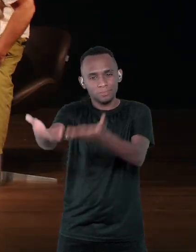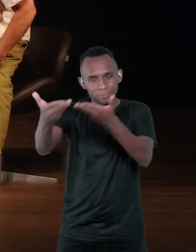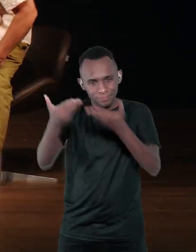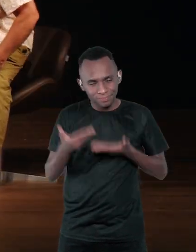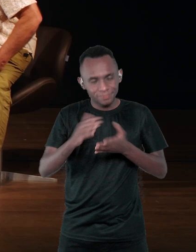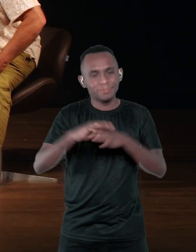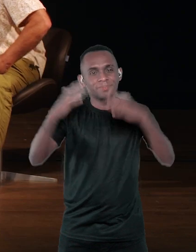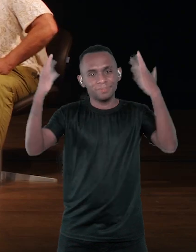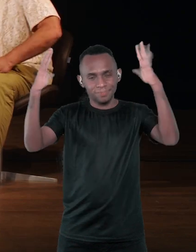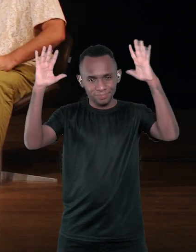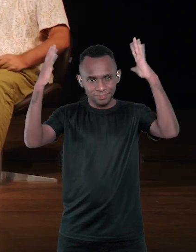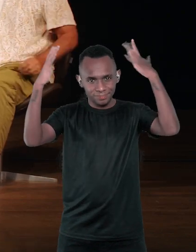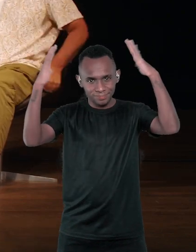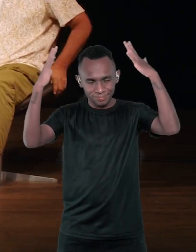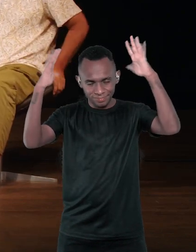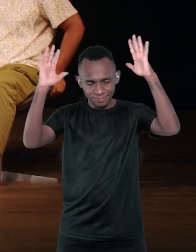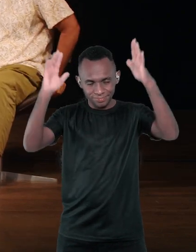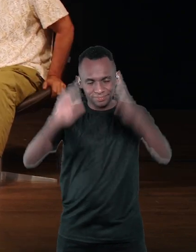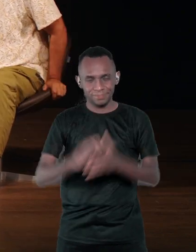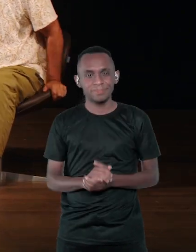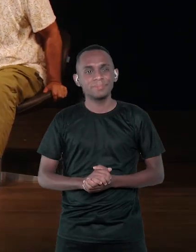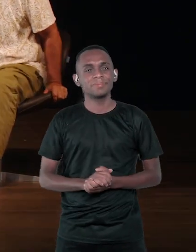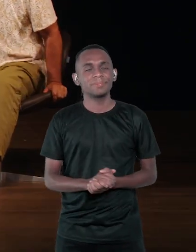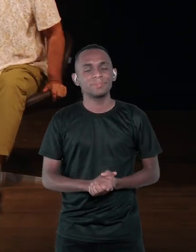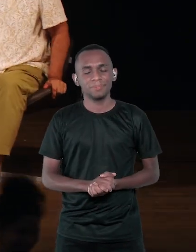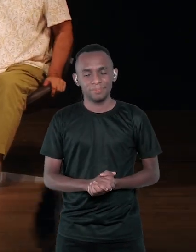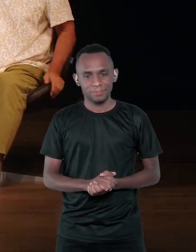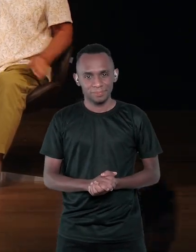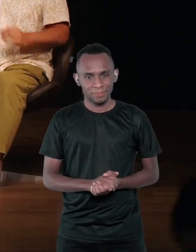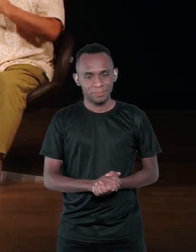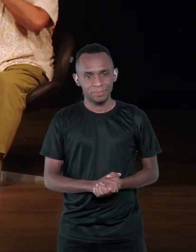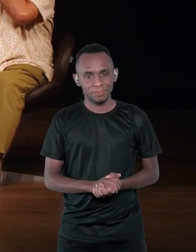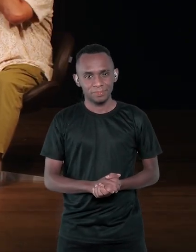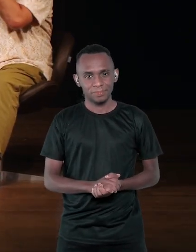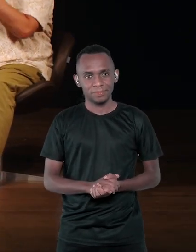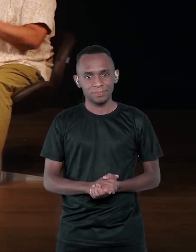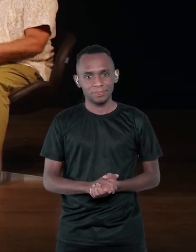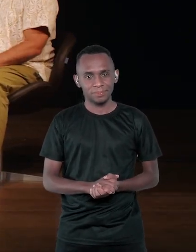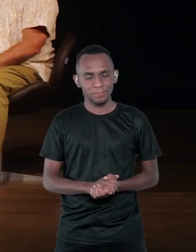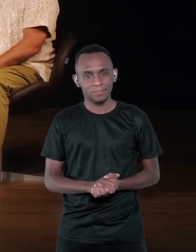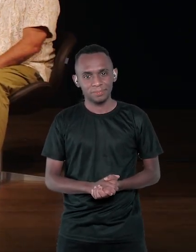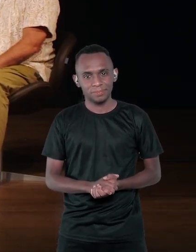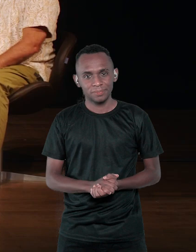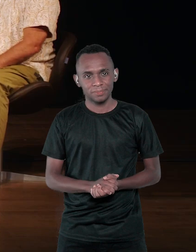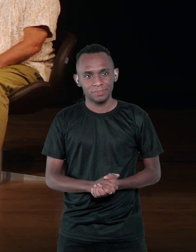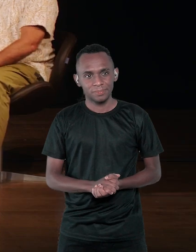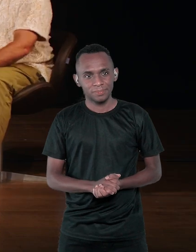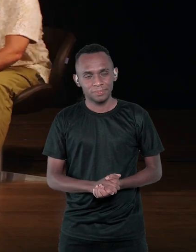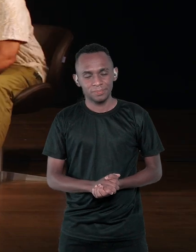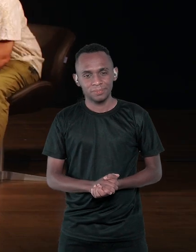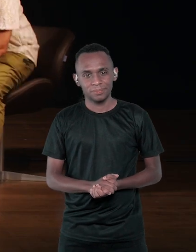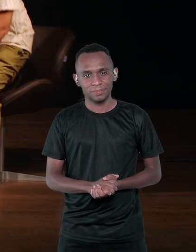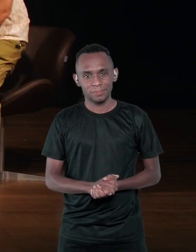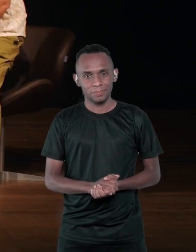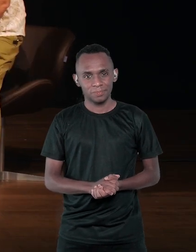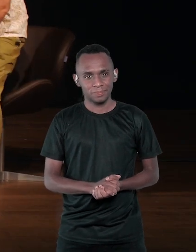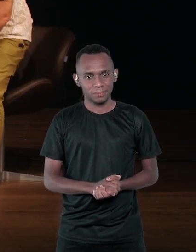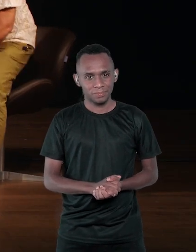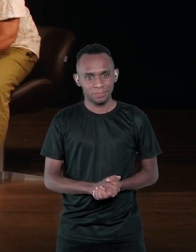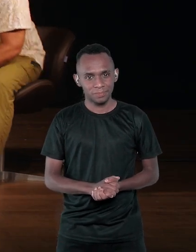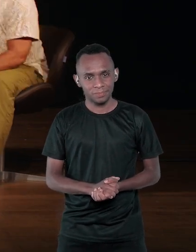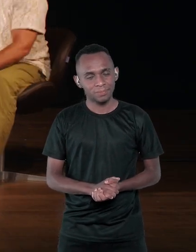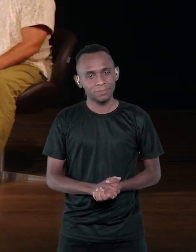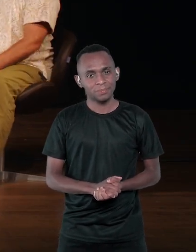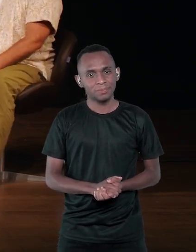O prefeito de Itabira, Marco Antônio Lage, sobe ao palco. Ele é um homem branco de cabelos escuros e barba grisalho.